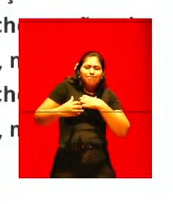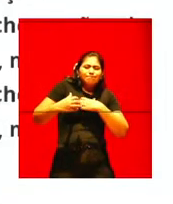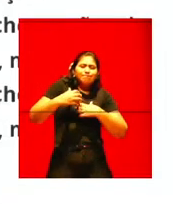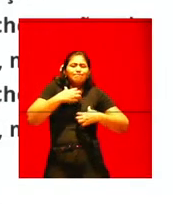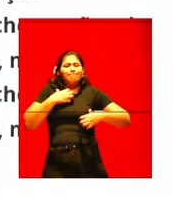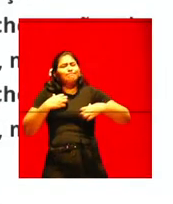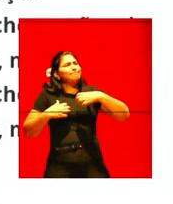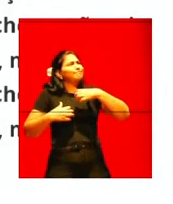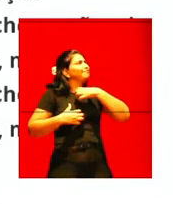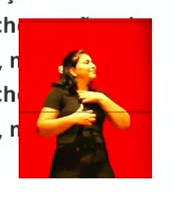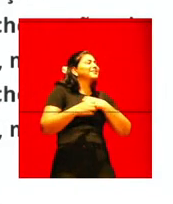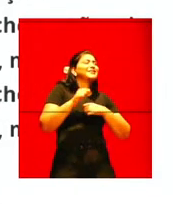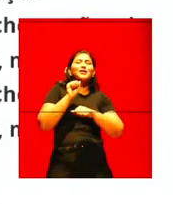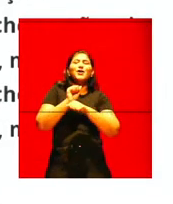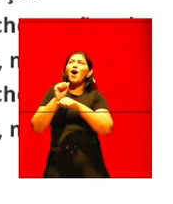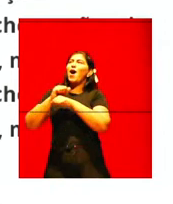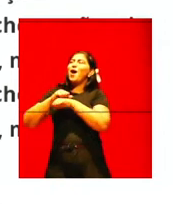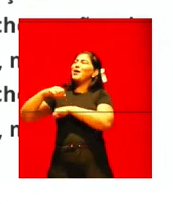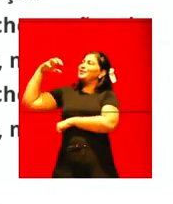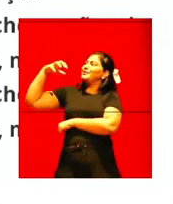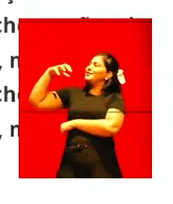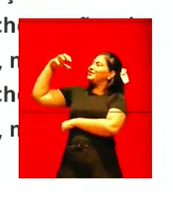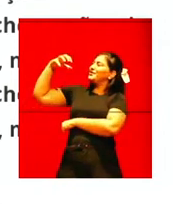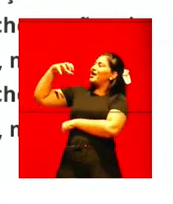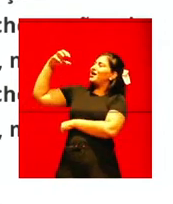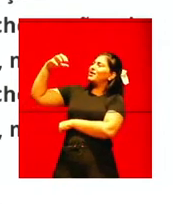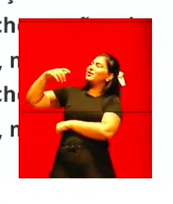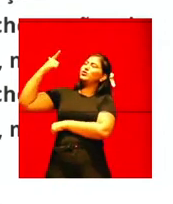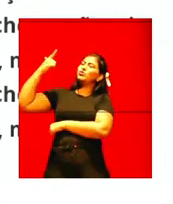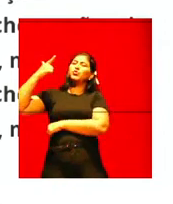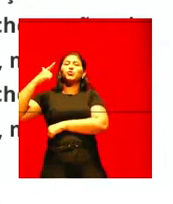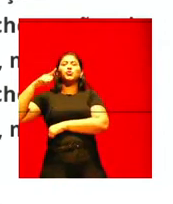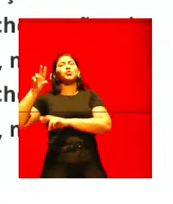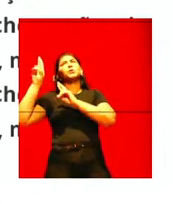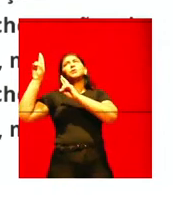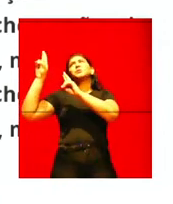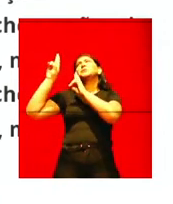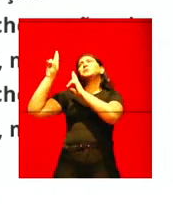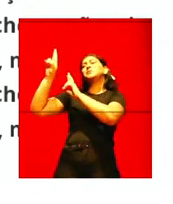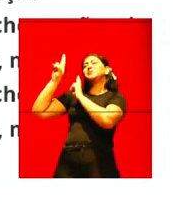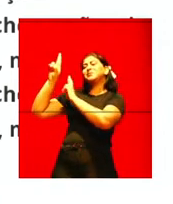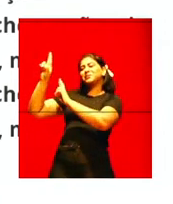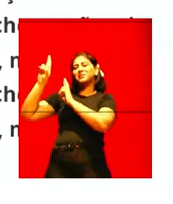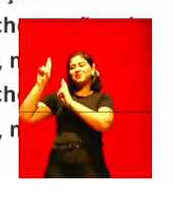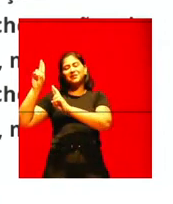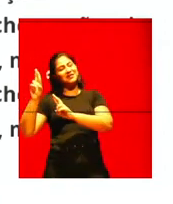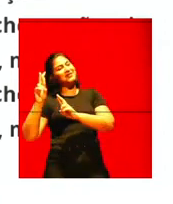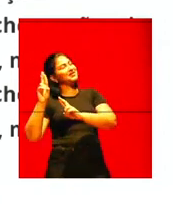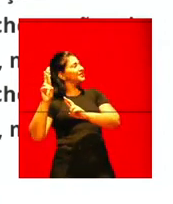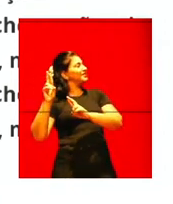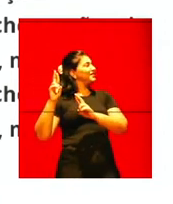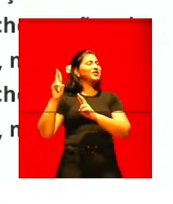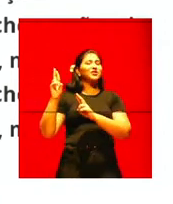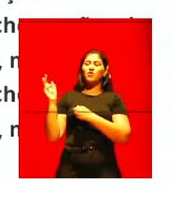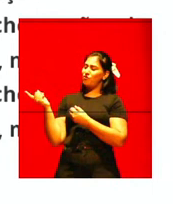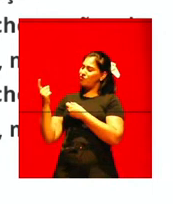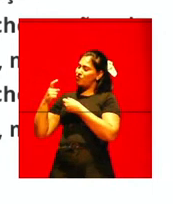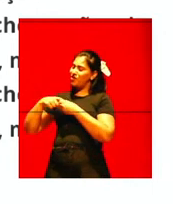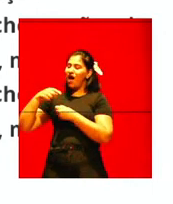solidão, espera a chuva cair de novo pra me voltar pro